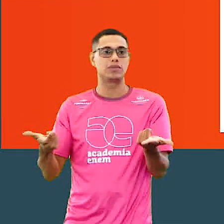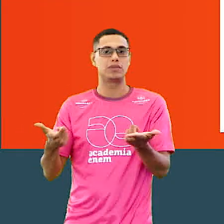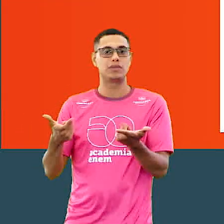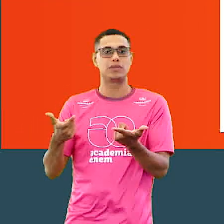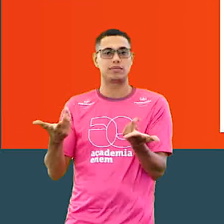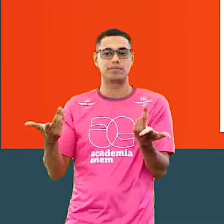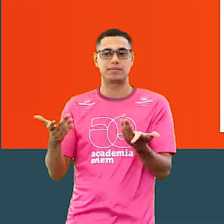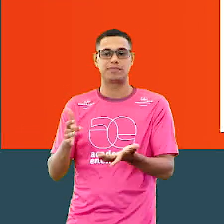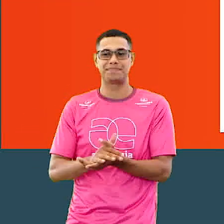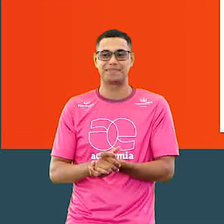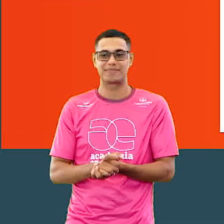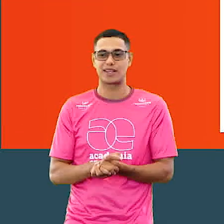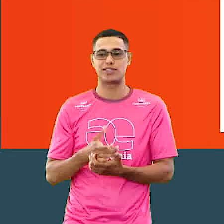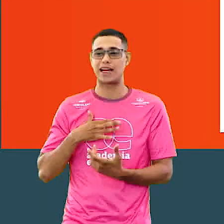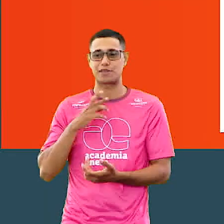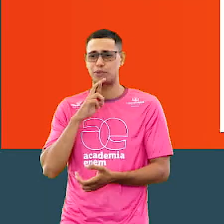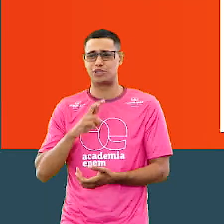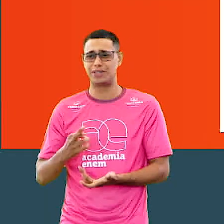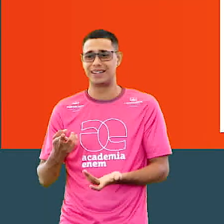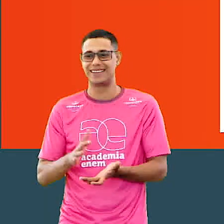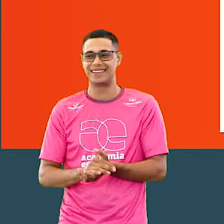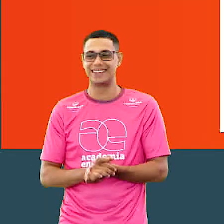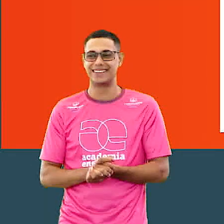pouco? Pouquíssimos.